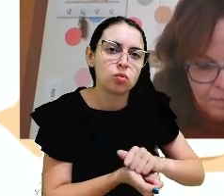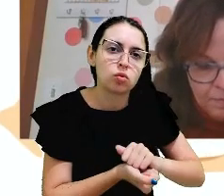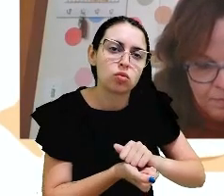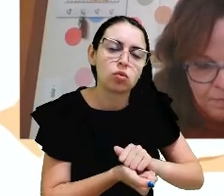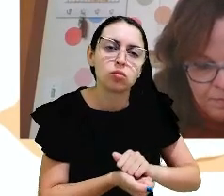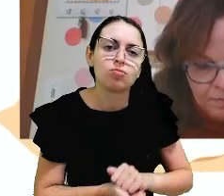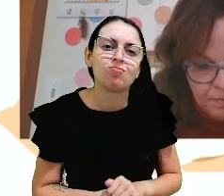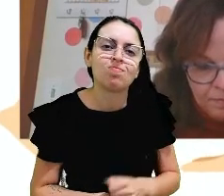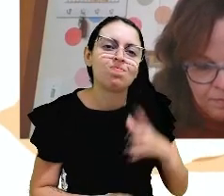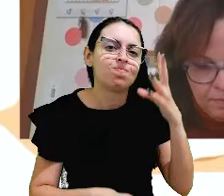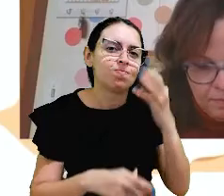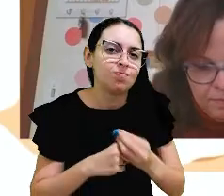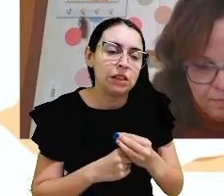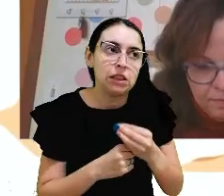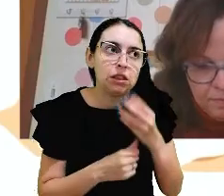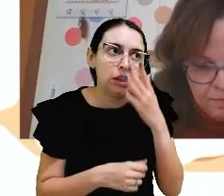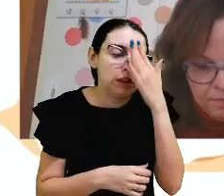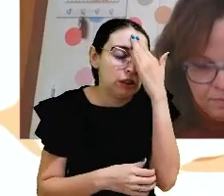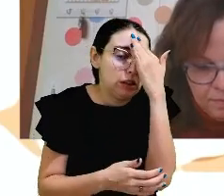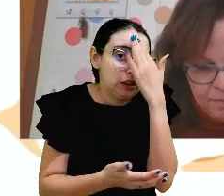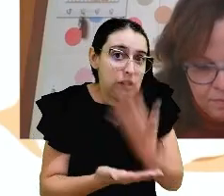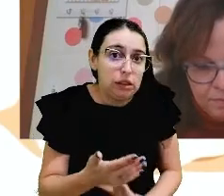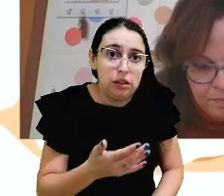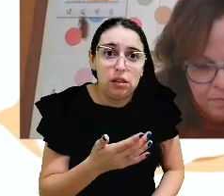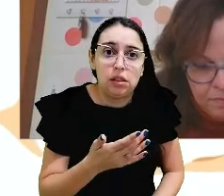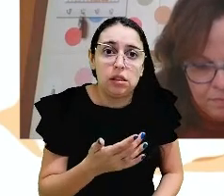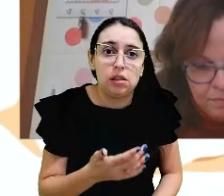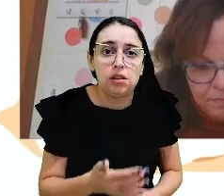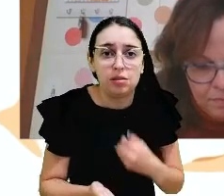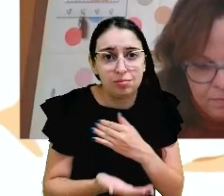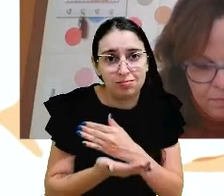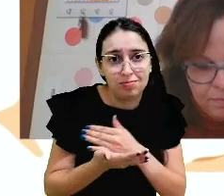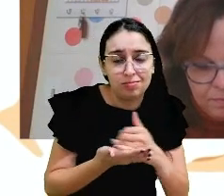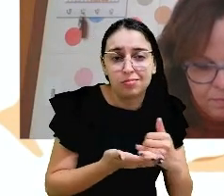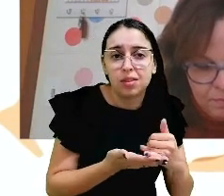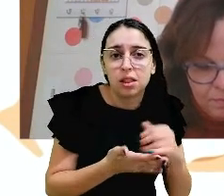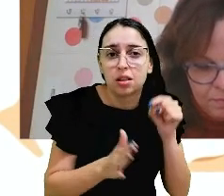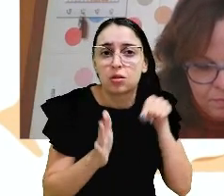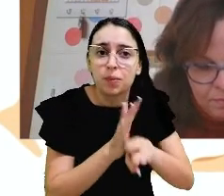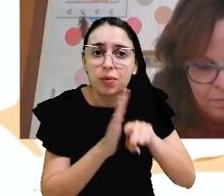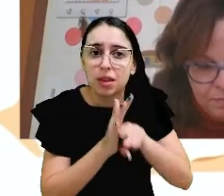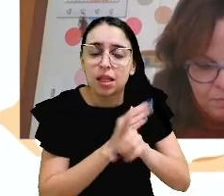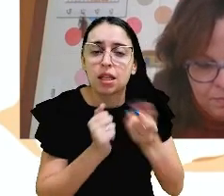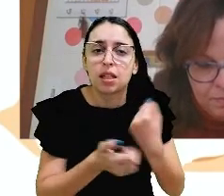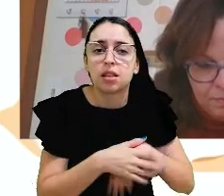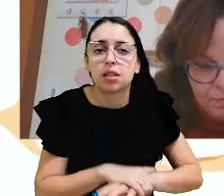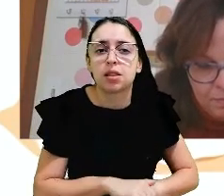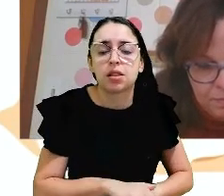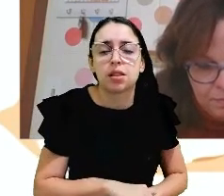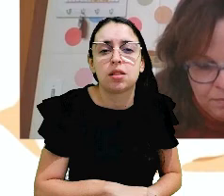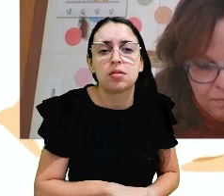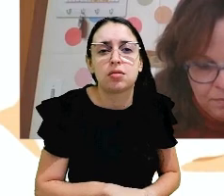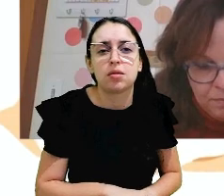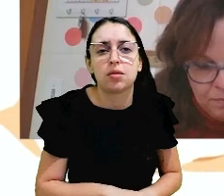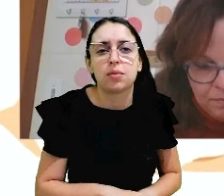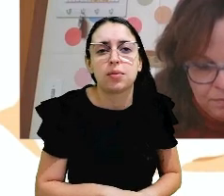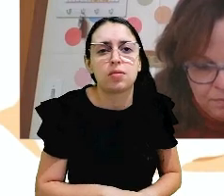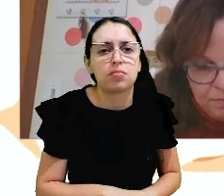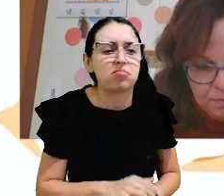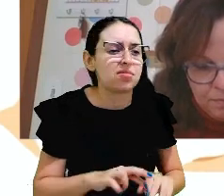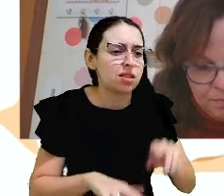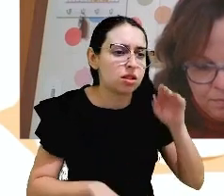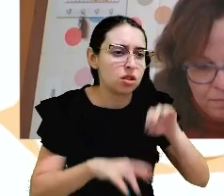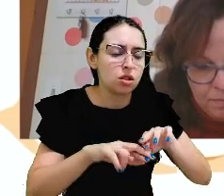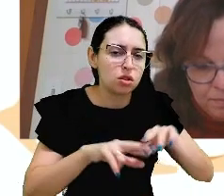dado, assim, chocante. Os estudos iniciais, eles mostravam que não colocaram as gestantes